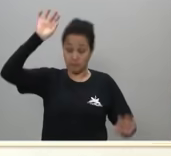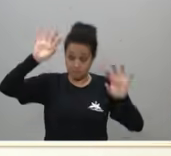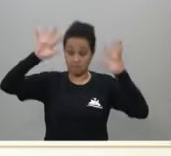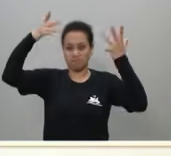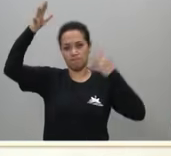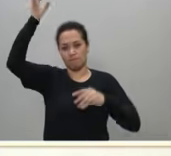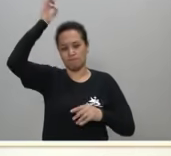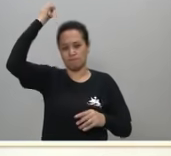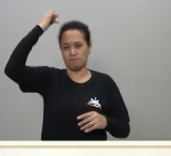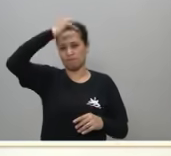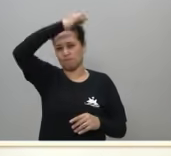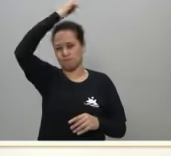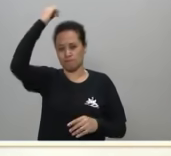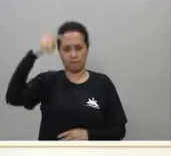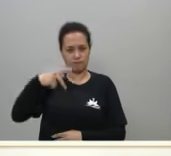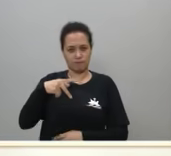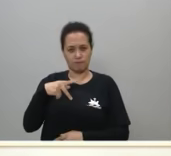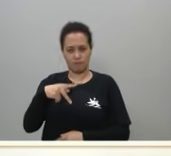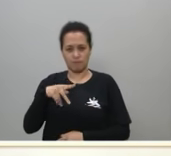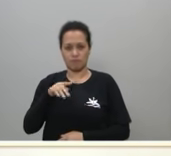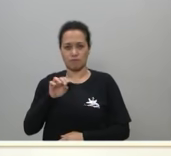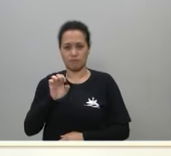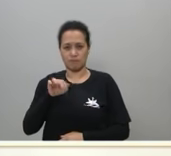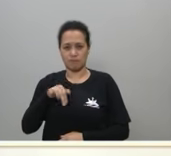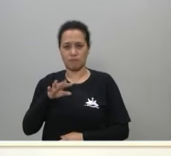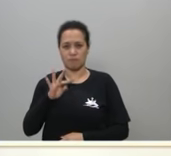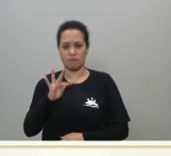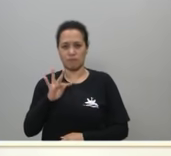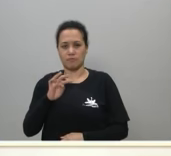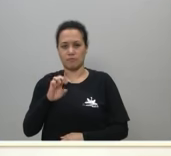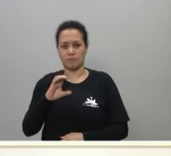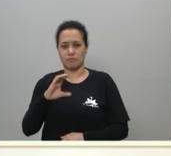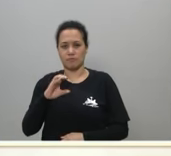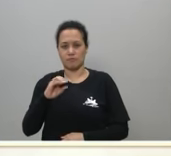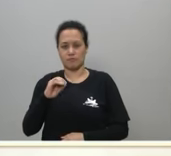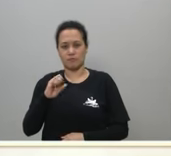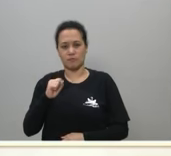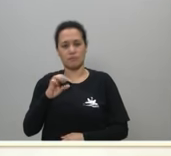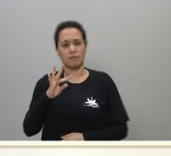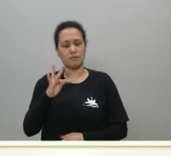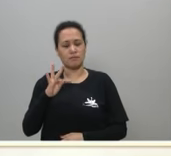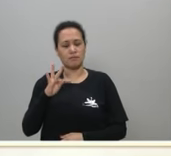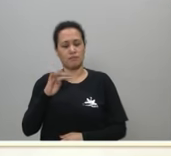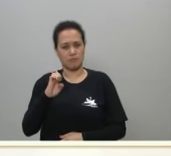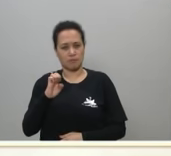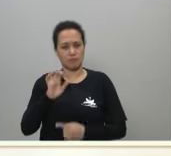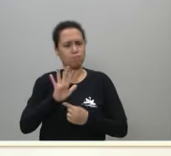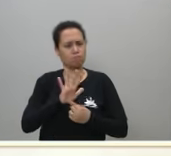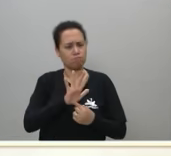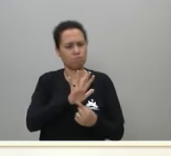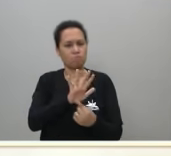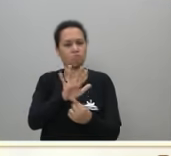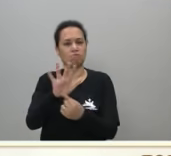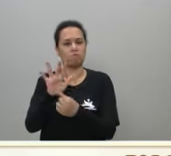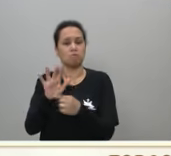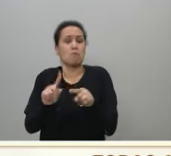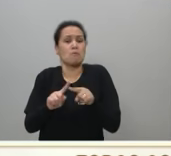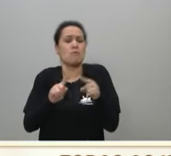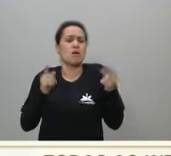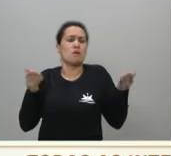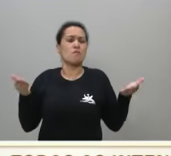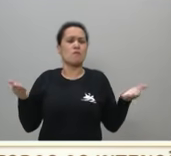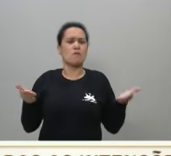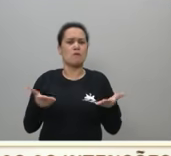domingo, já na liturgia diária apareceu, mas hoje o Senhor anuncia a descida